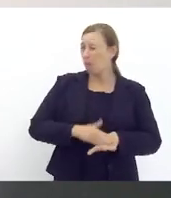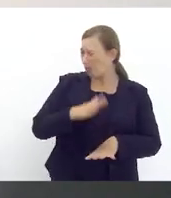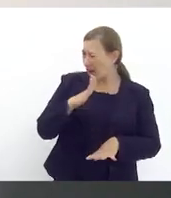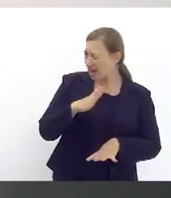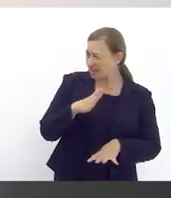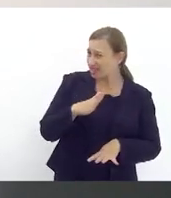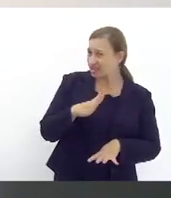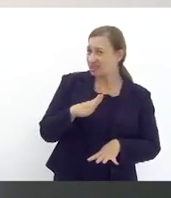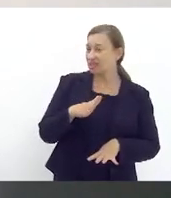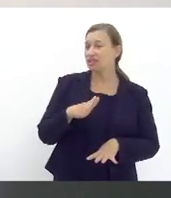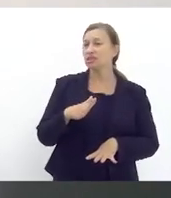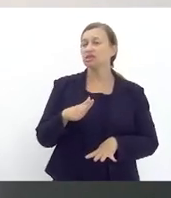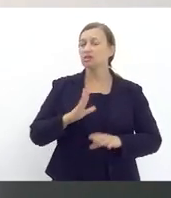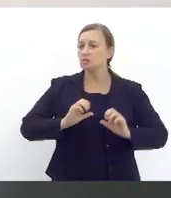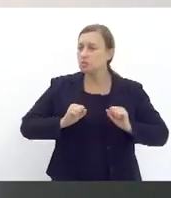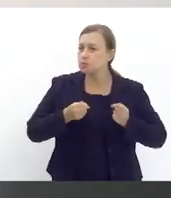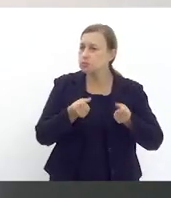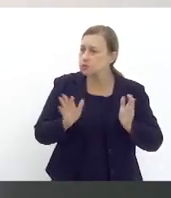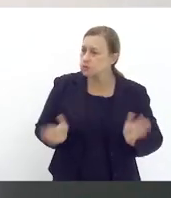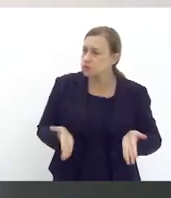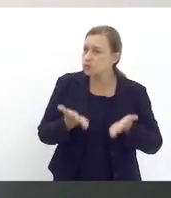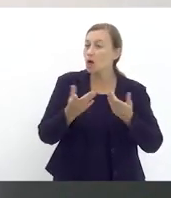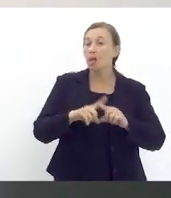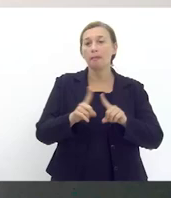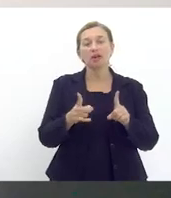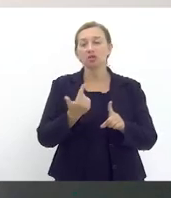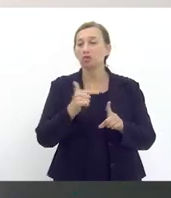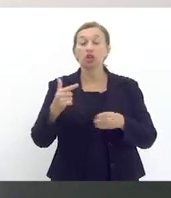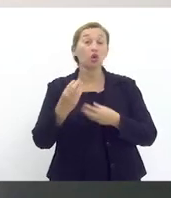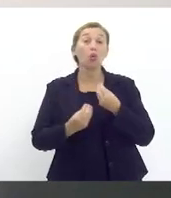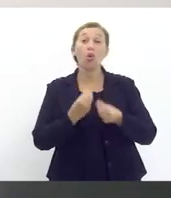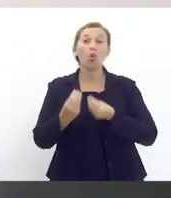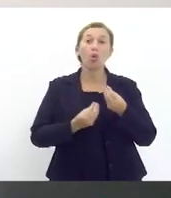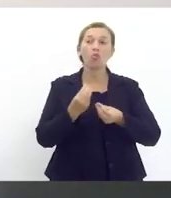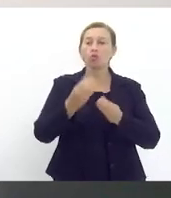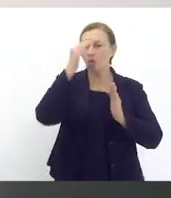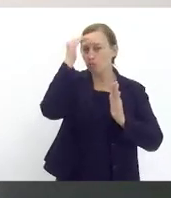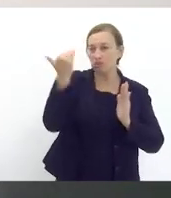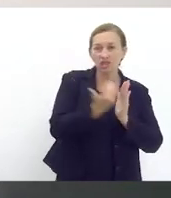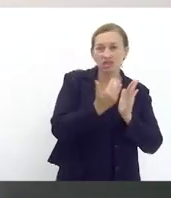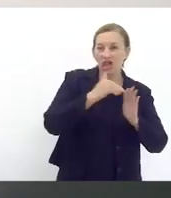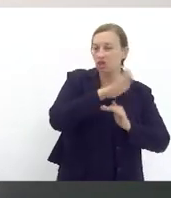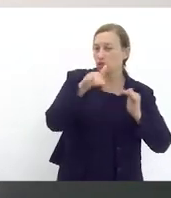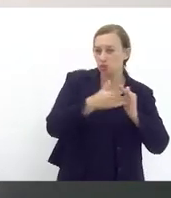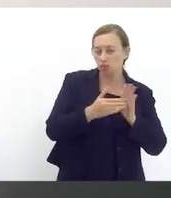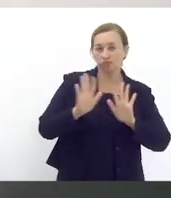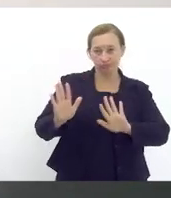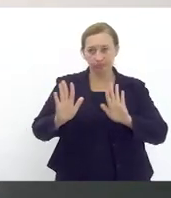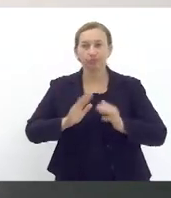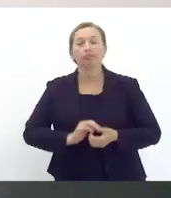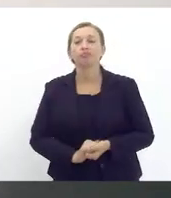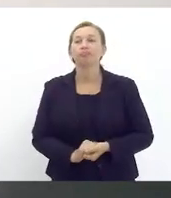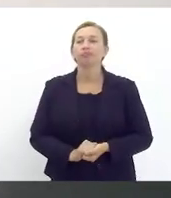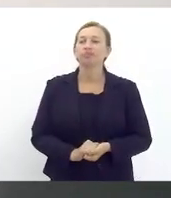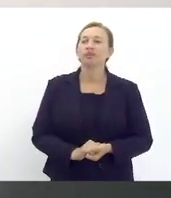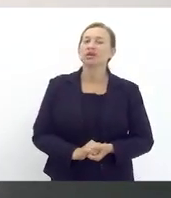que ela Pulse impulsione direcione mas ela não tem condições de cumprir esse papel